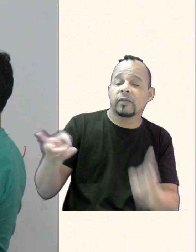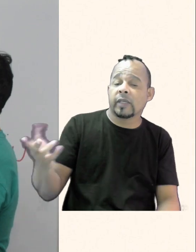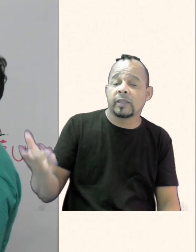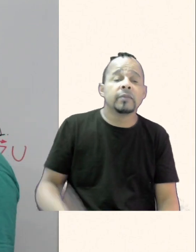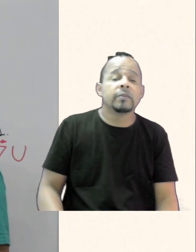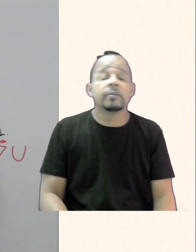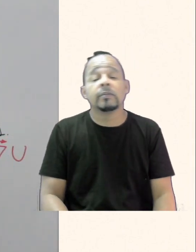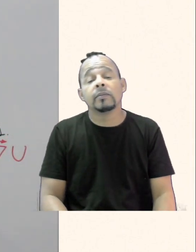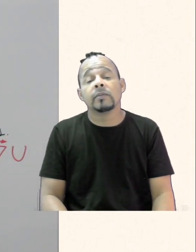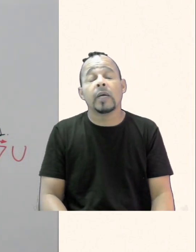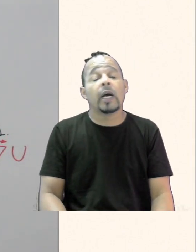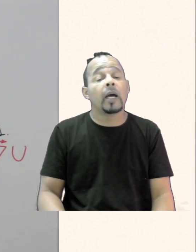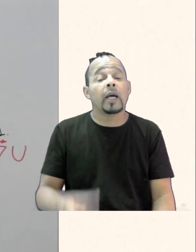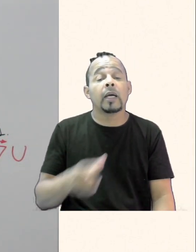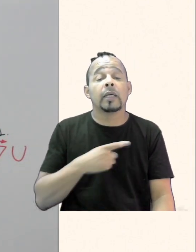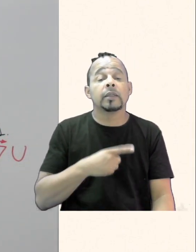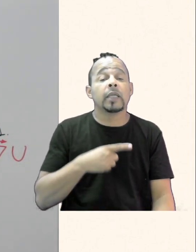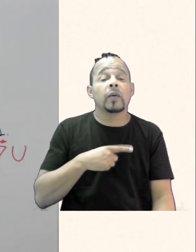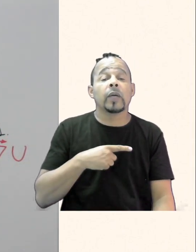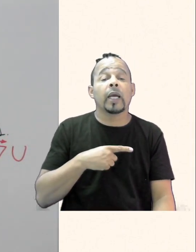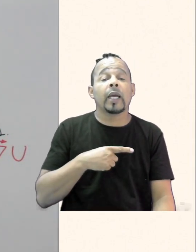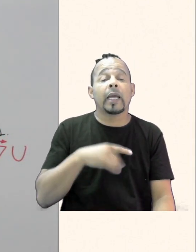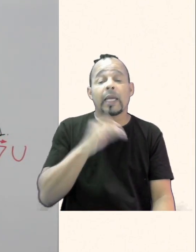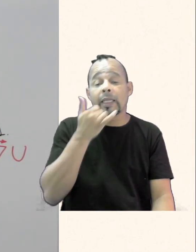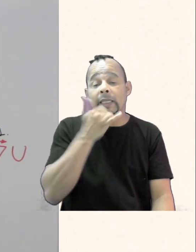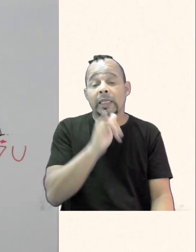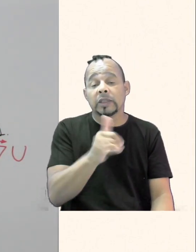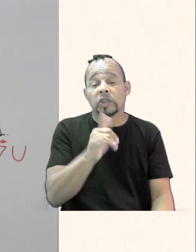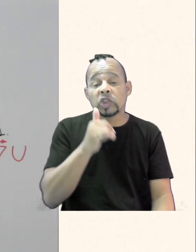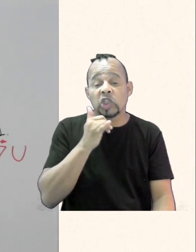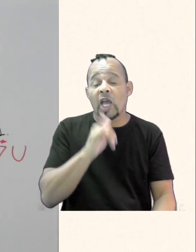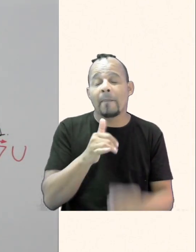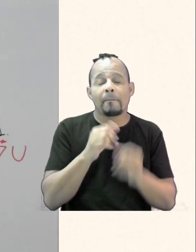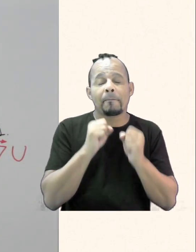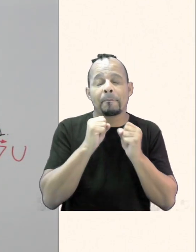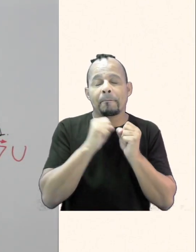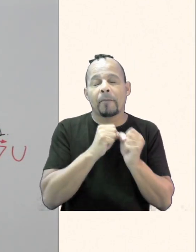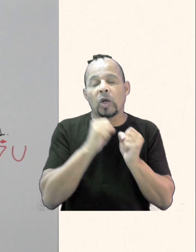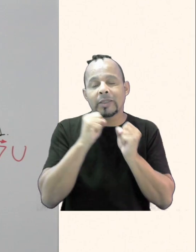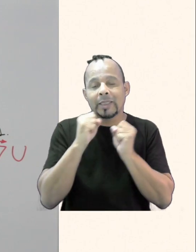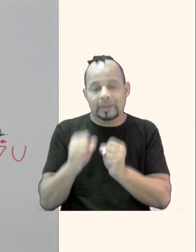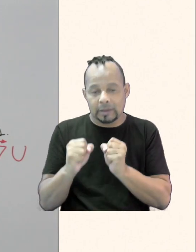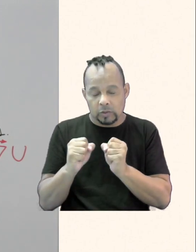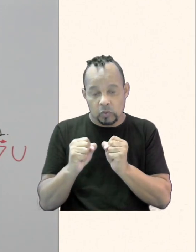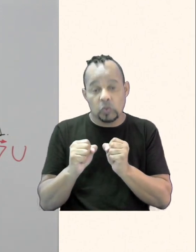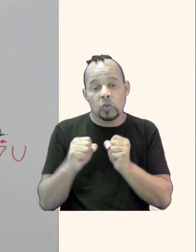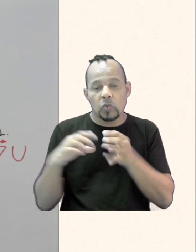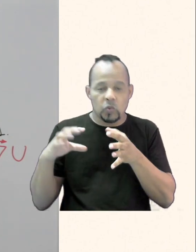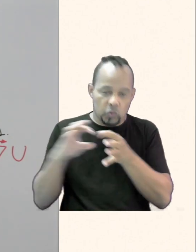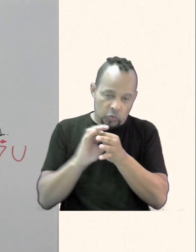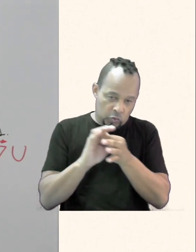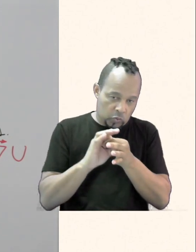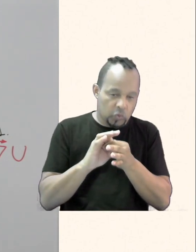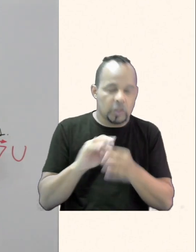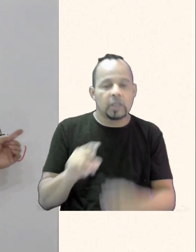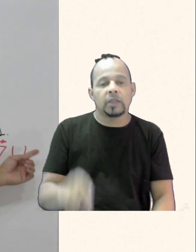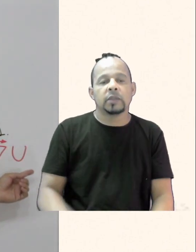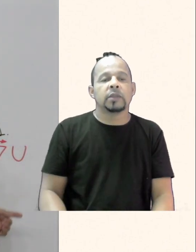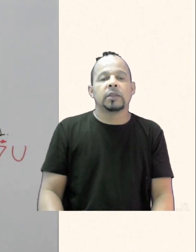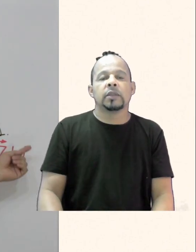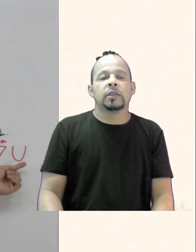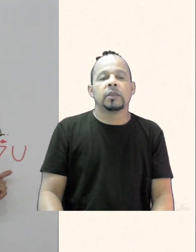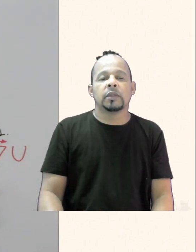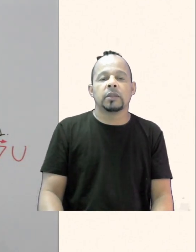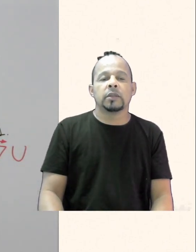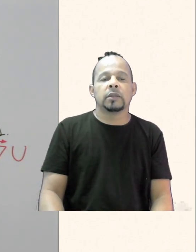que possuem uma energia potencial associada a elas. Beleza? Essa energia